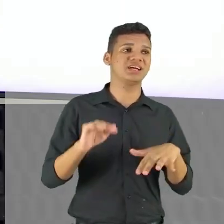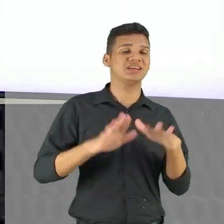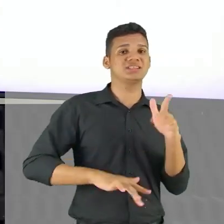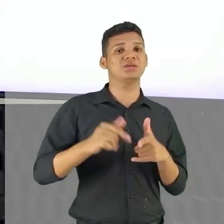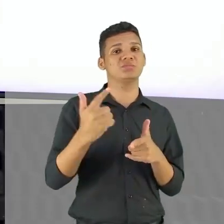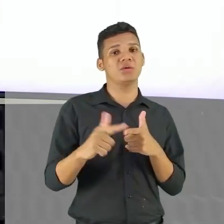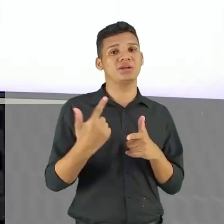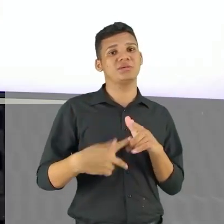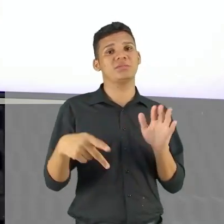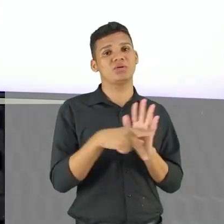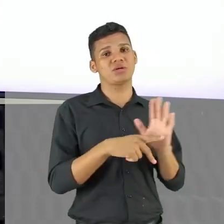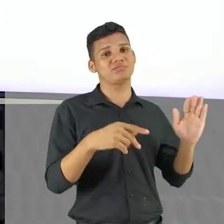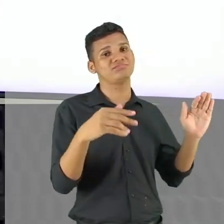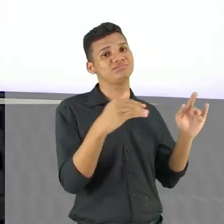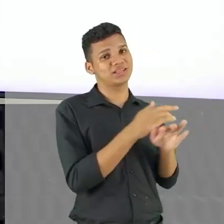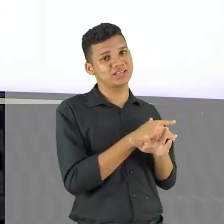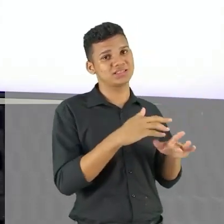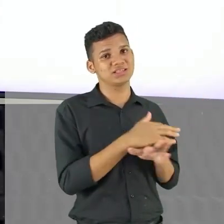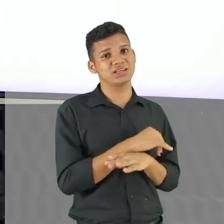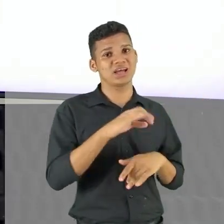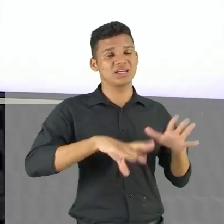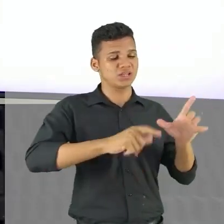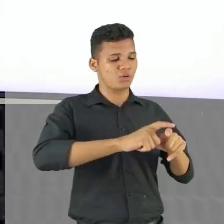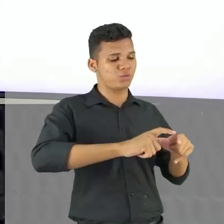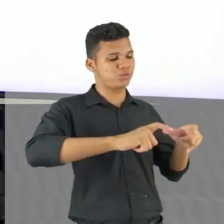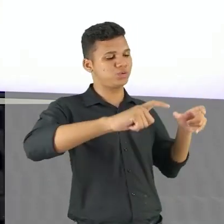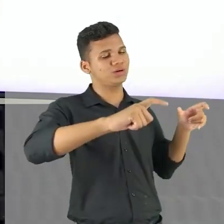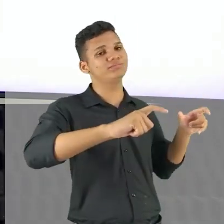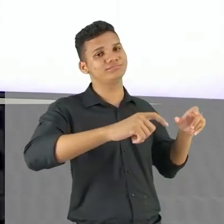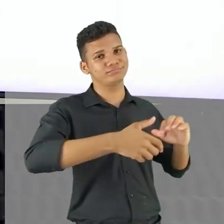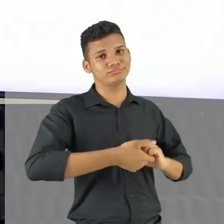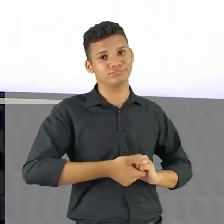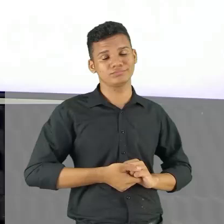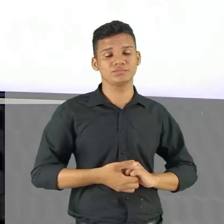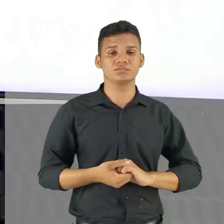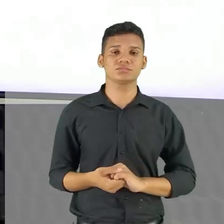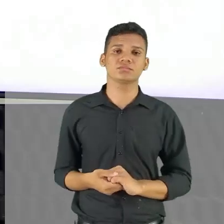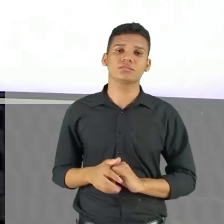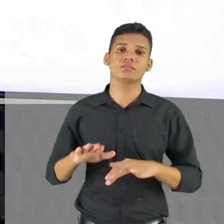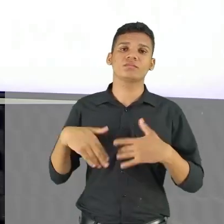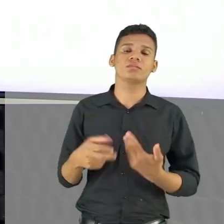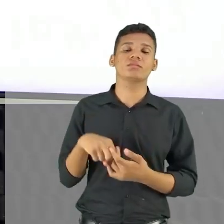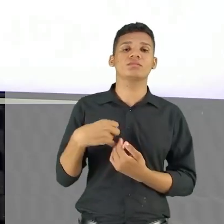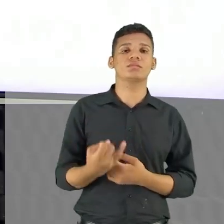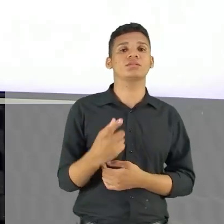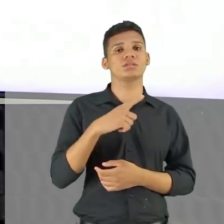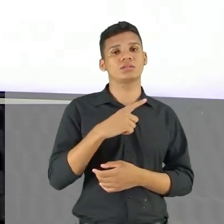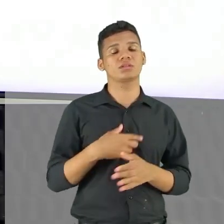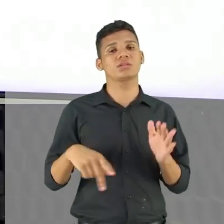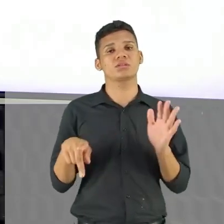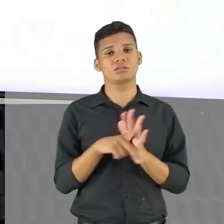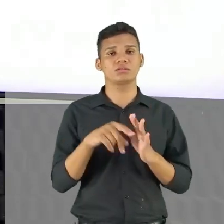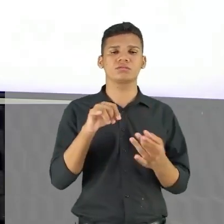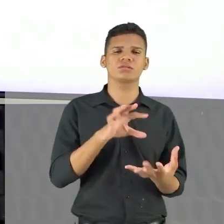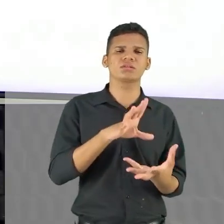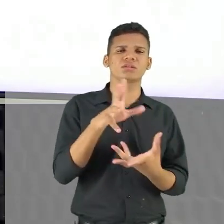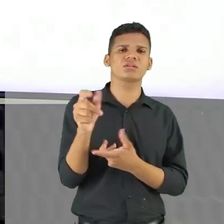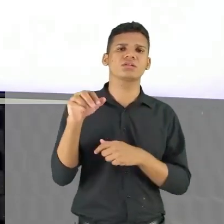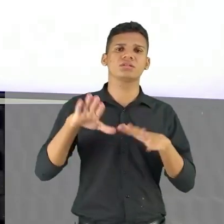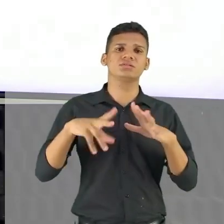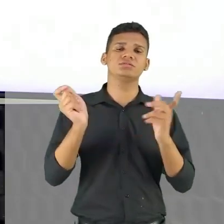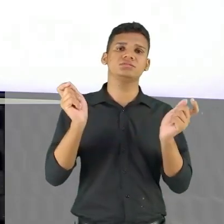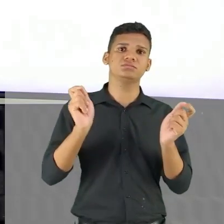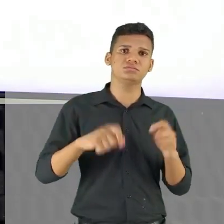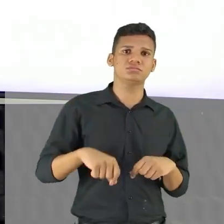na cidade, que é o nosso inchaço urbano. Então, se a lei das terras só permite acesso à